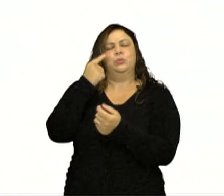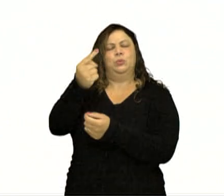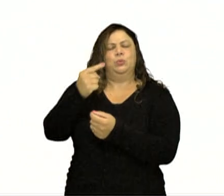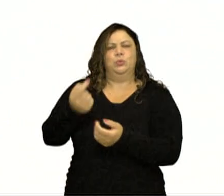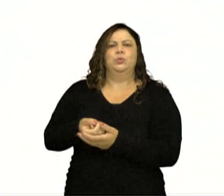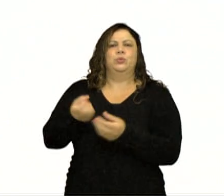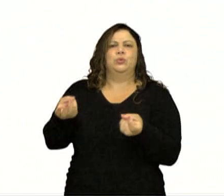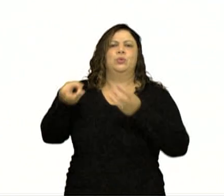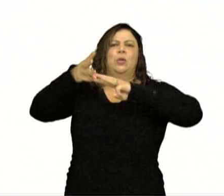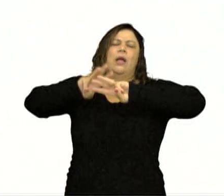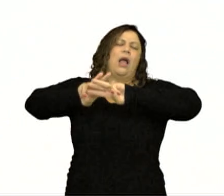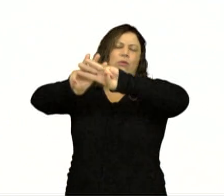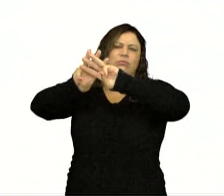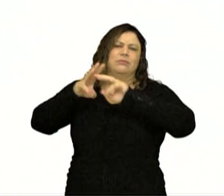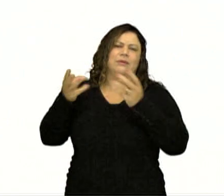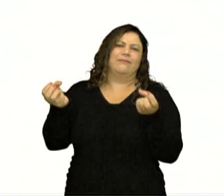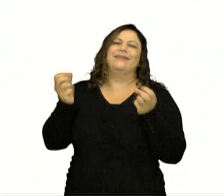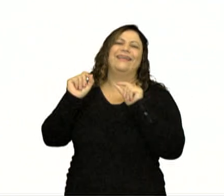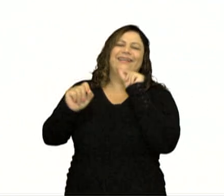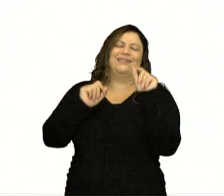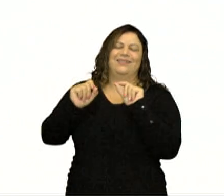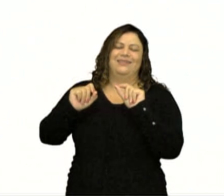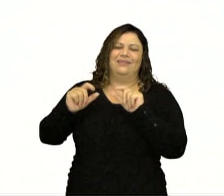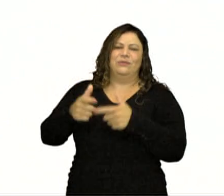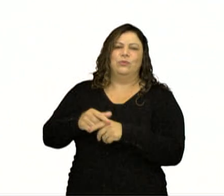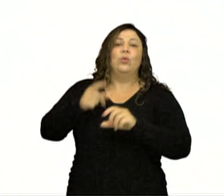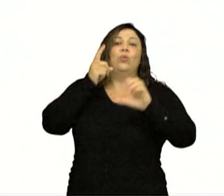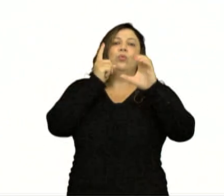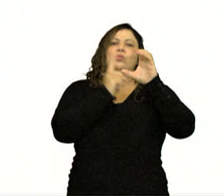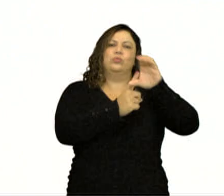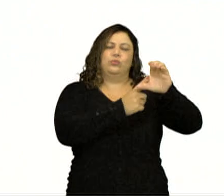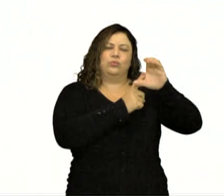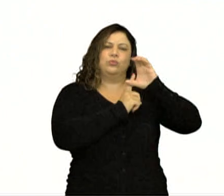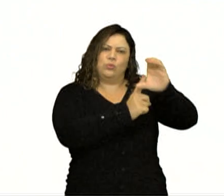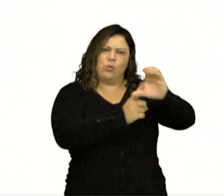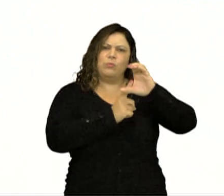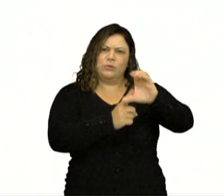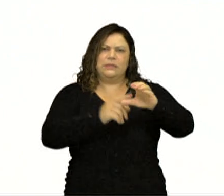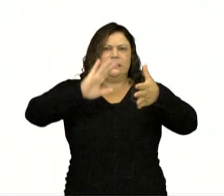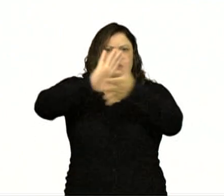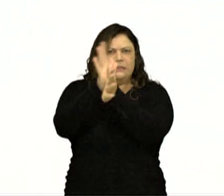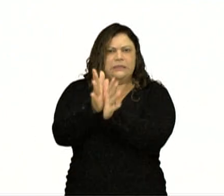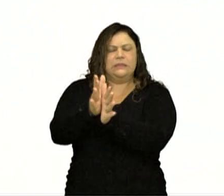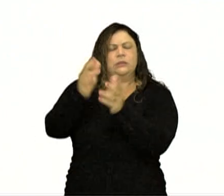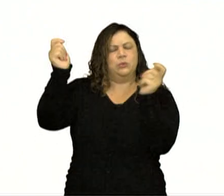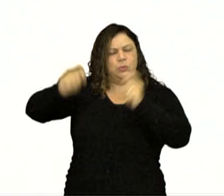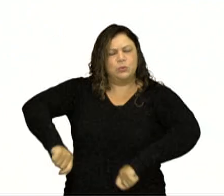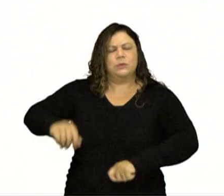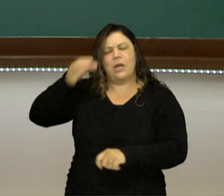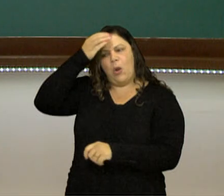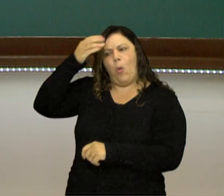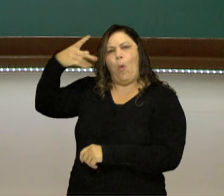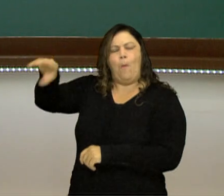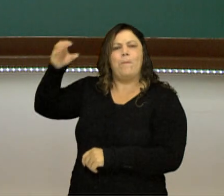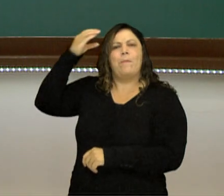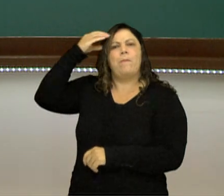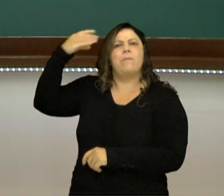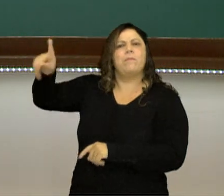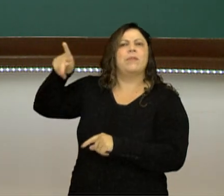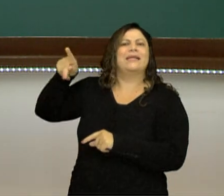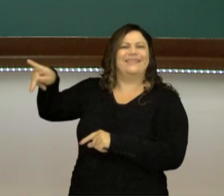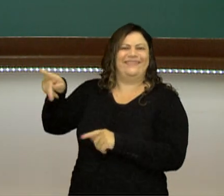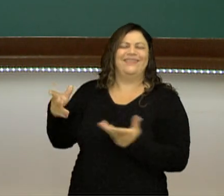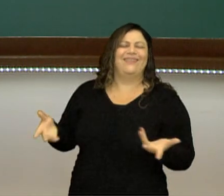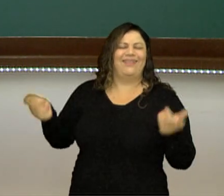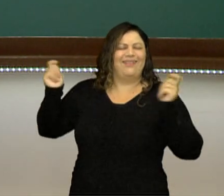crise econômica na Alemanha? Os judeus e os comunistas. Quem que é culpado da derrota na Primeira Guerra Mundial? Os judeus e os comunistas. Aquela questão sempre de